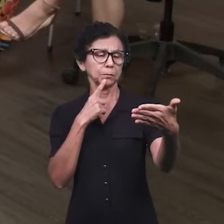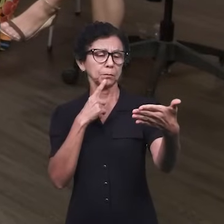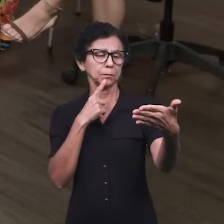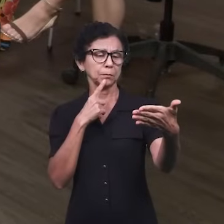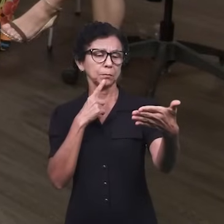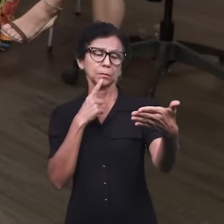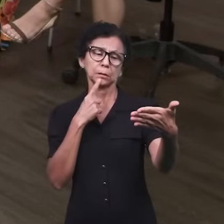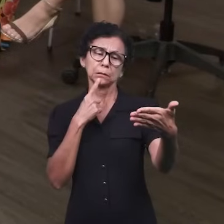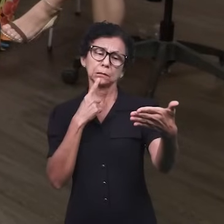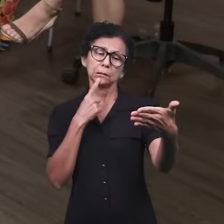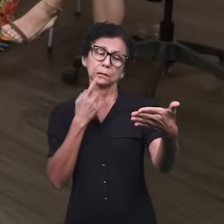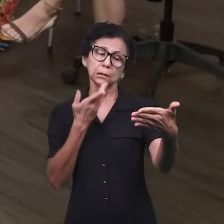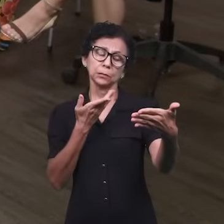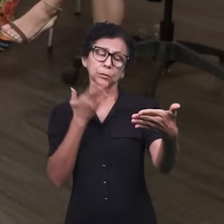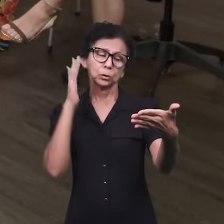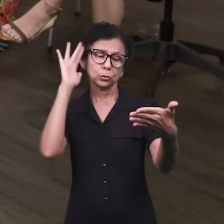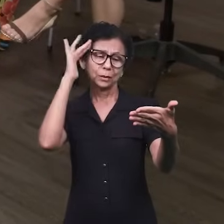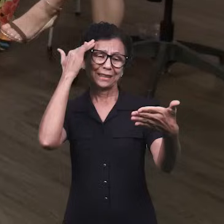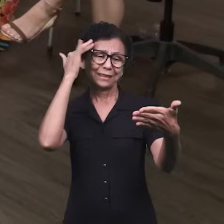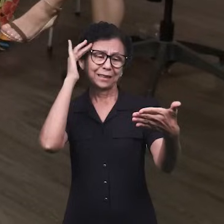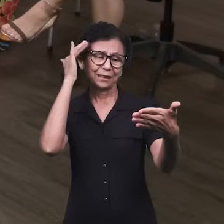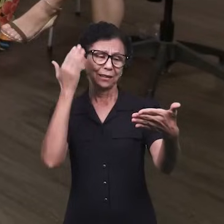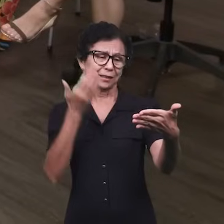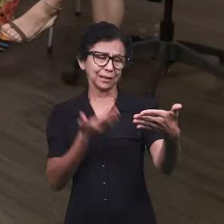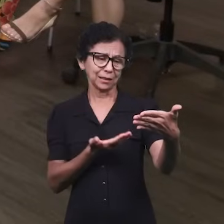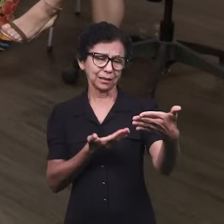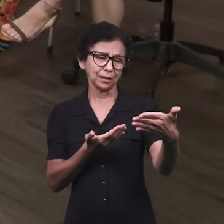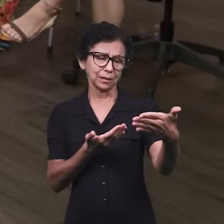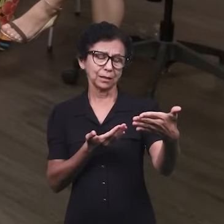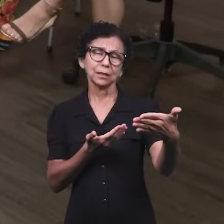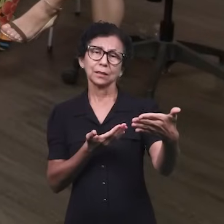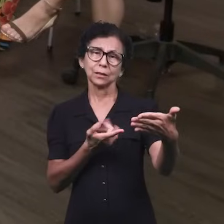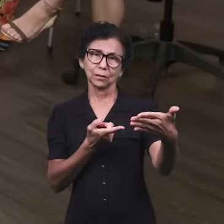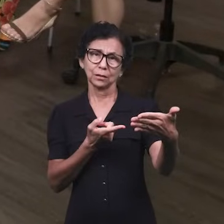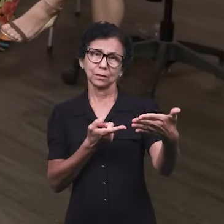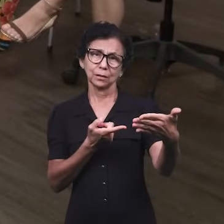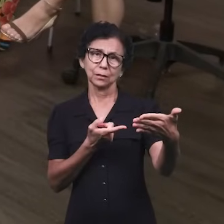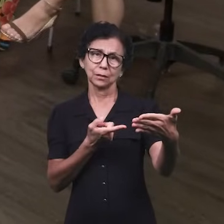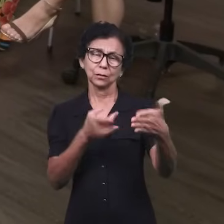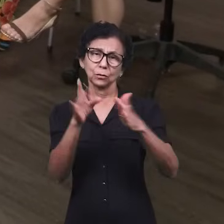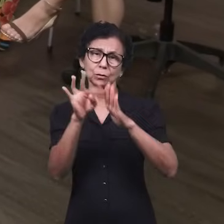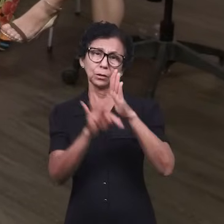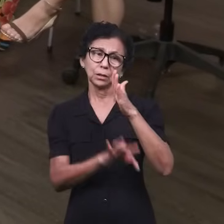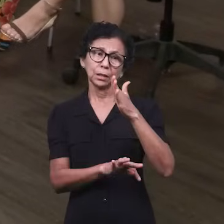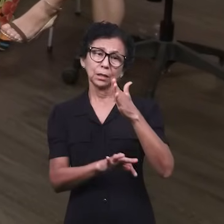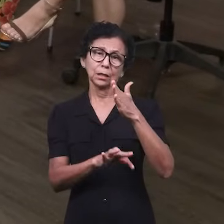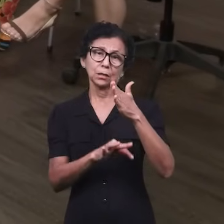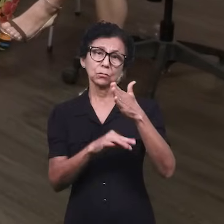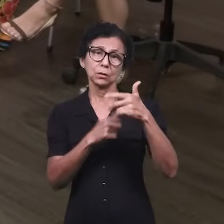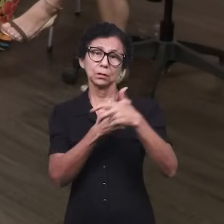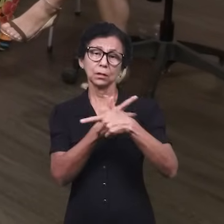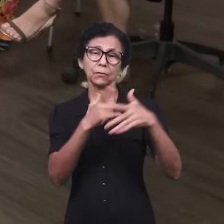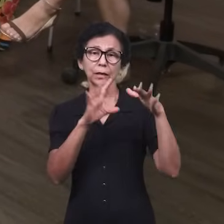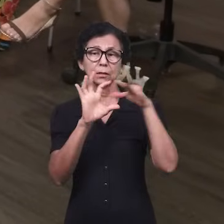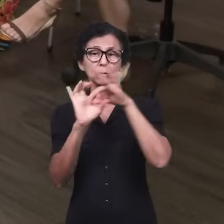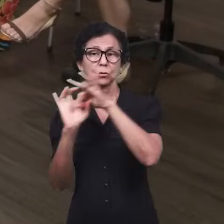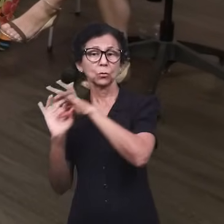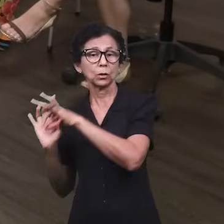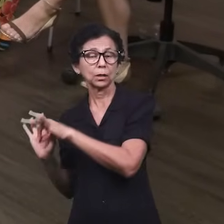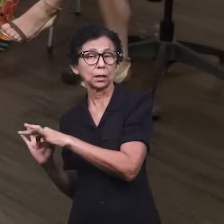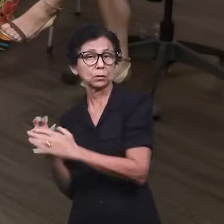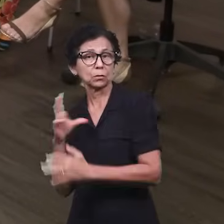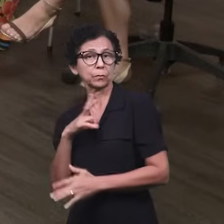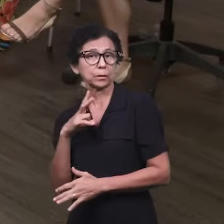um texto e eu e eu sou levado a interpretar aquele texto e a Interpretação ela demanda diversos contextos